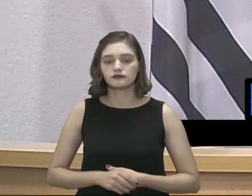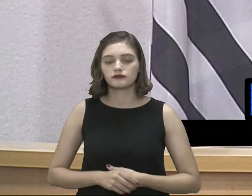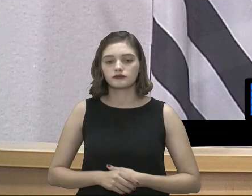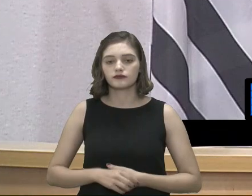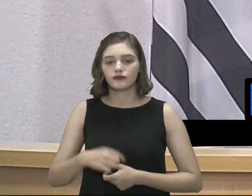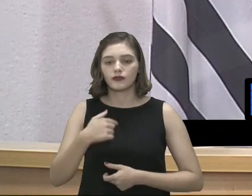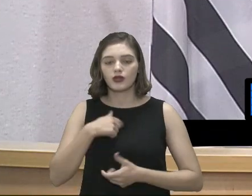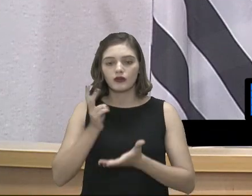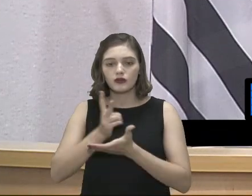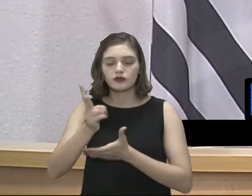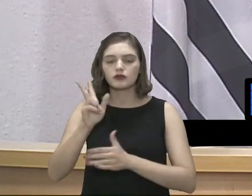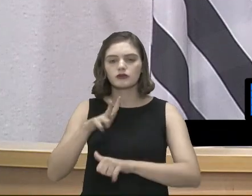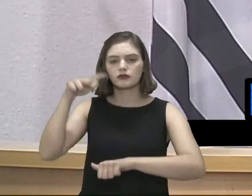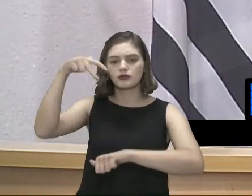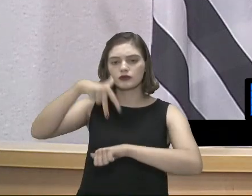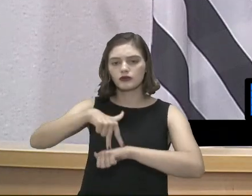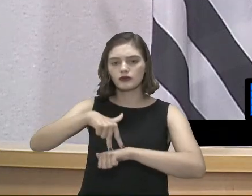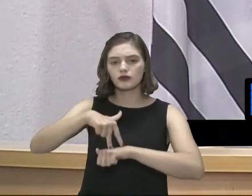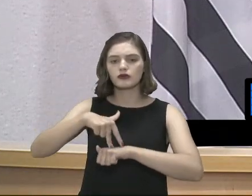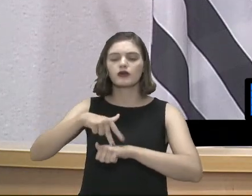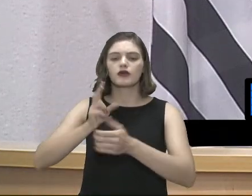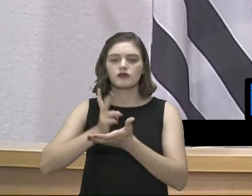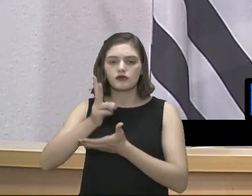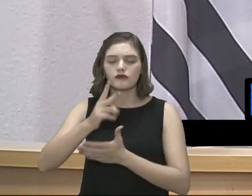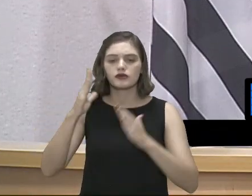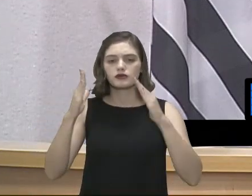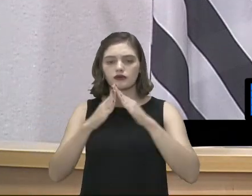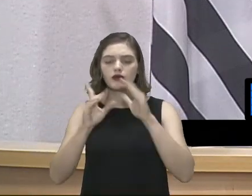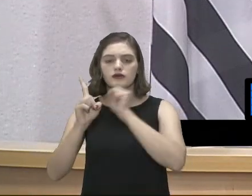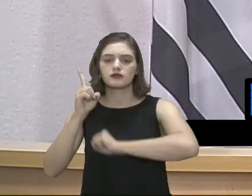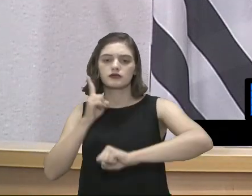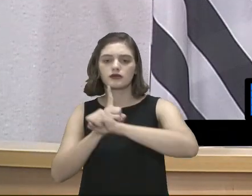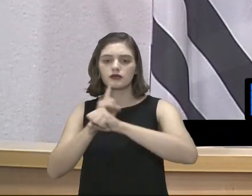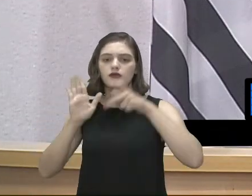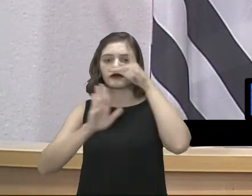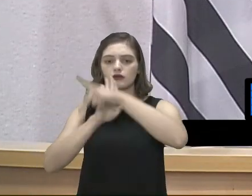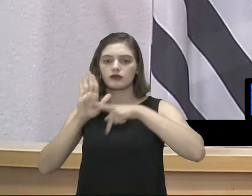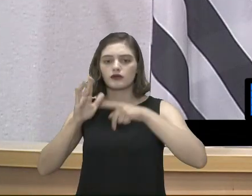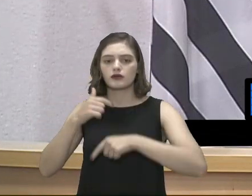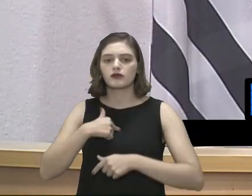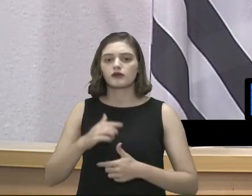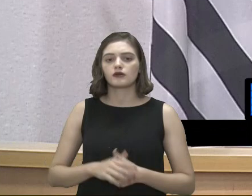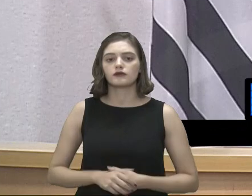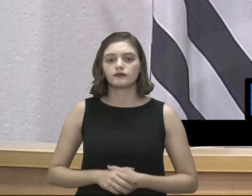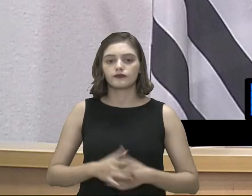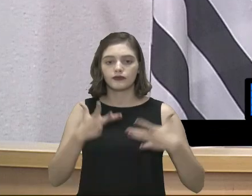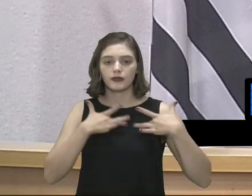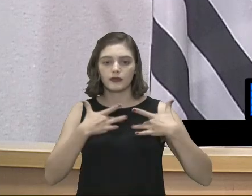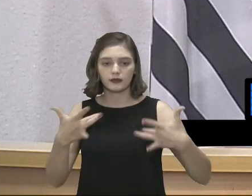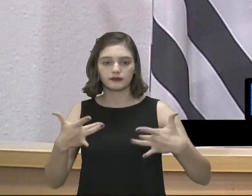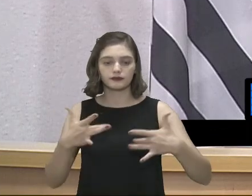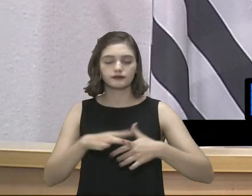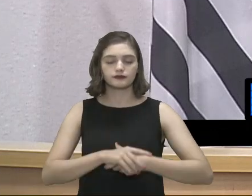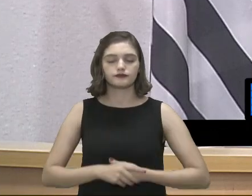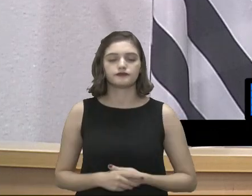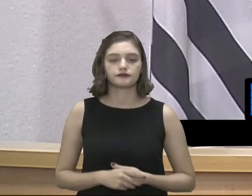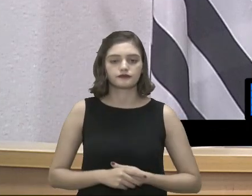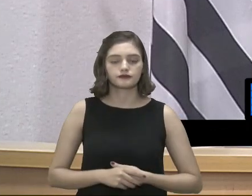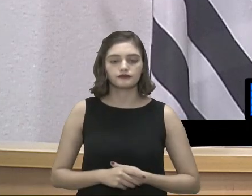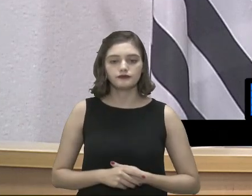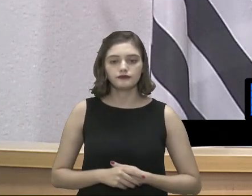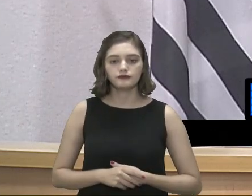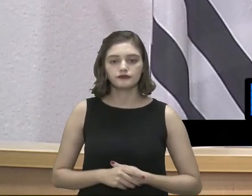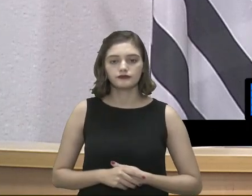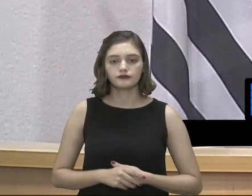estou sempre participando de muitas causas sociais, projetos, etc. Né? Eu sou uma pessoa bem solidária. E